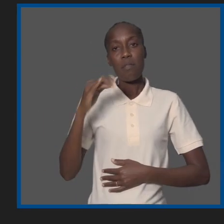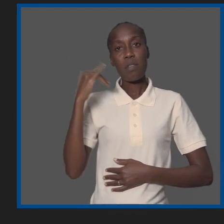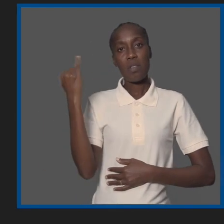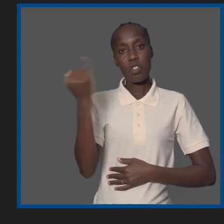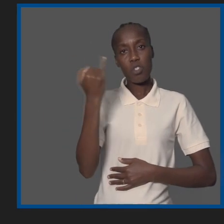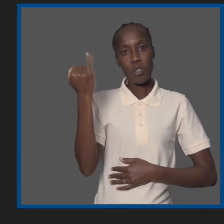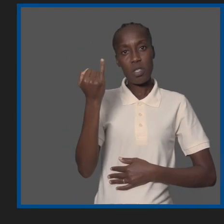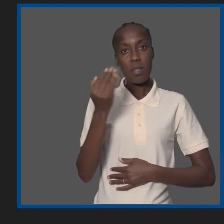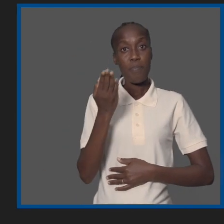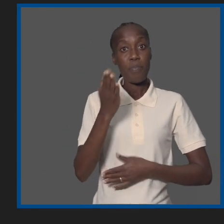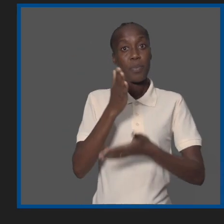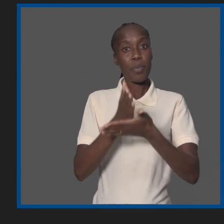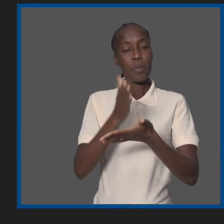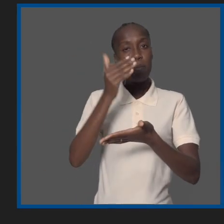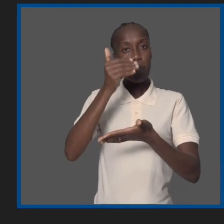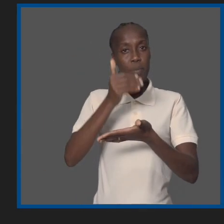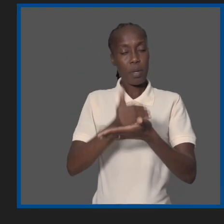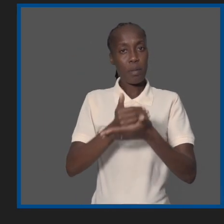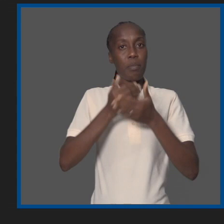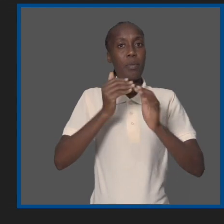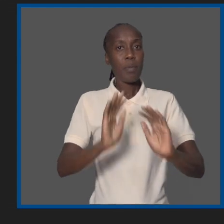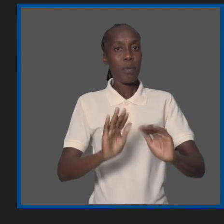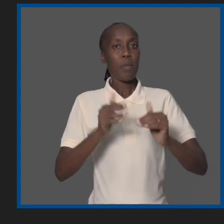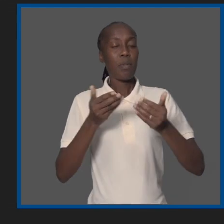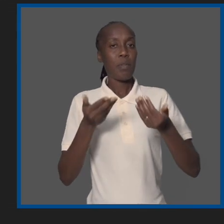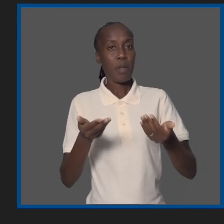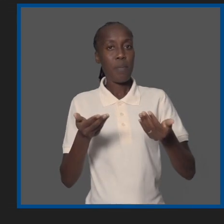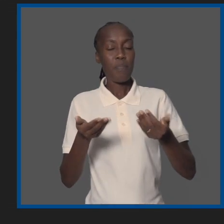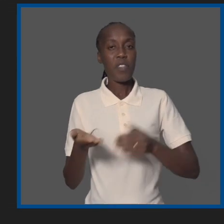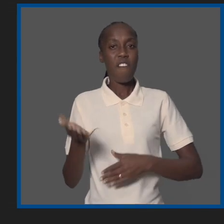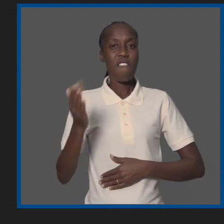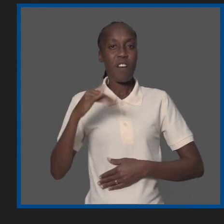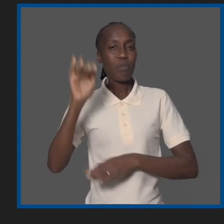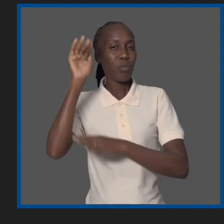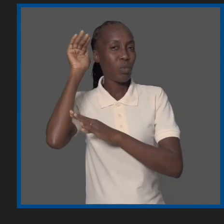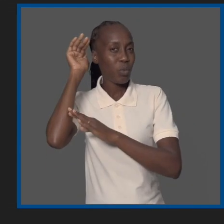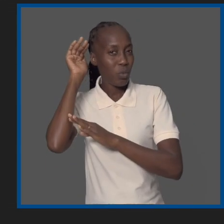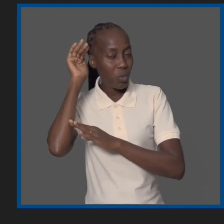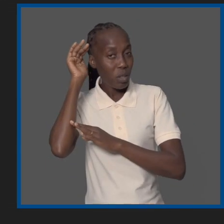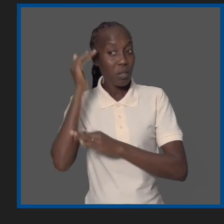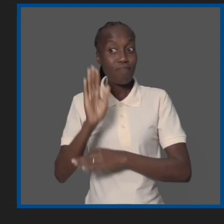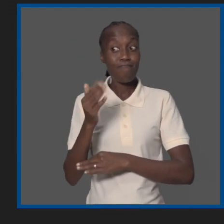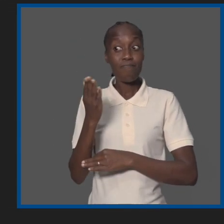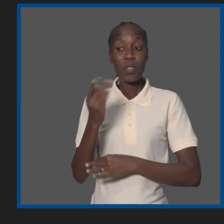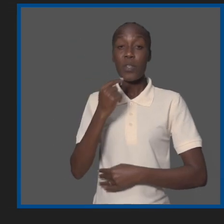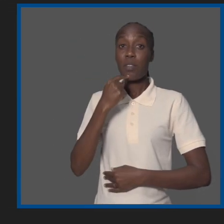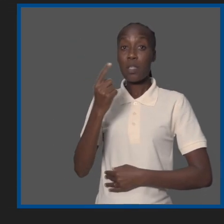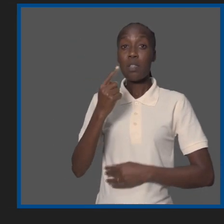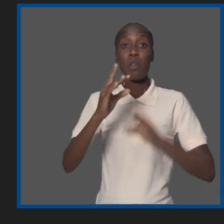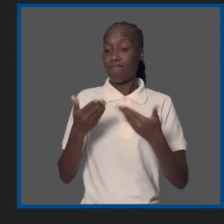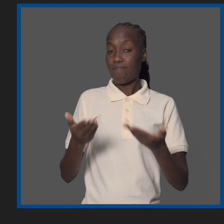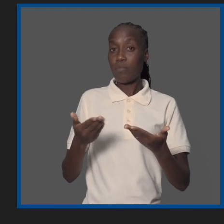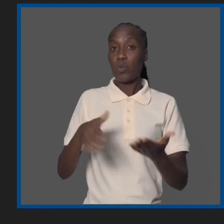vamos ouvir o que disse o diretor responsável deste departamento, Levi